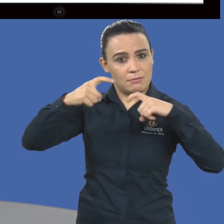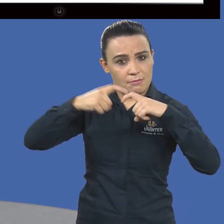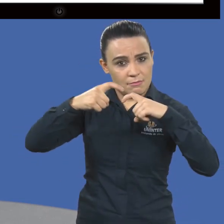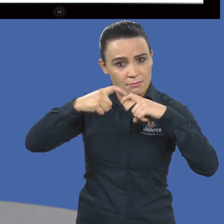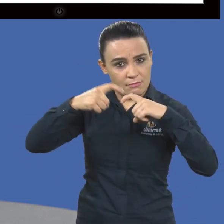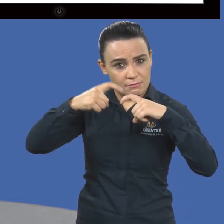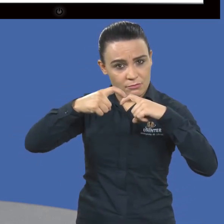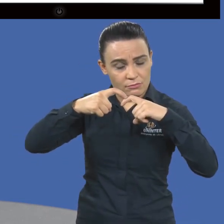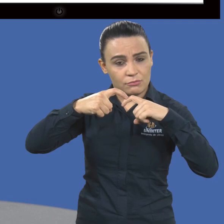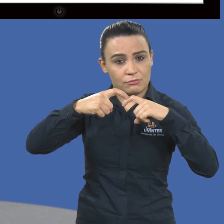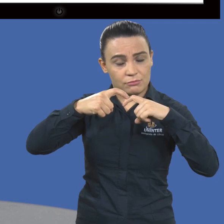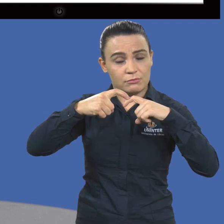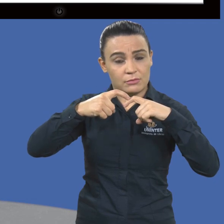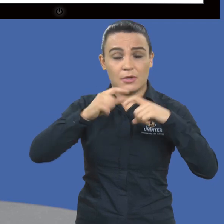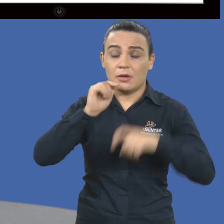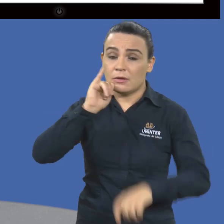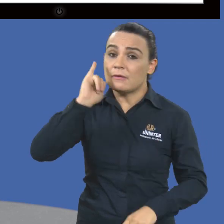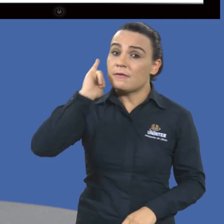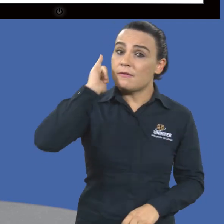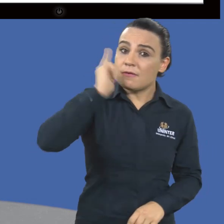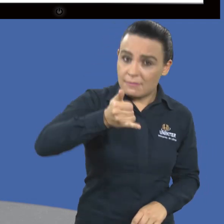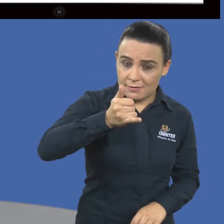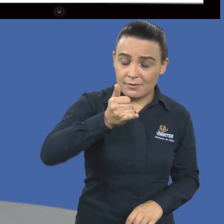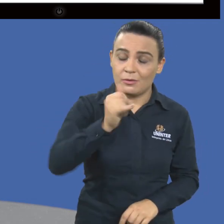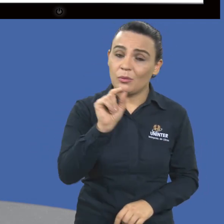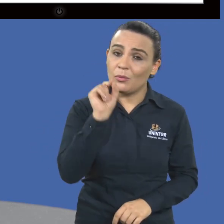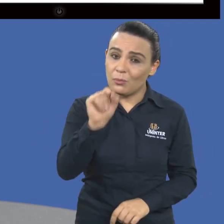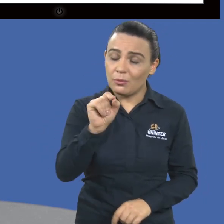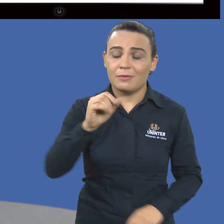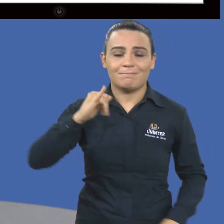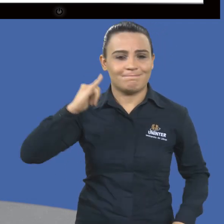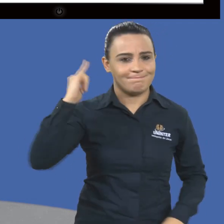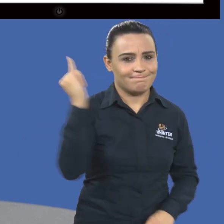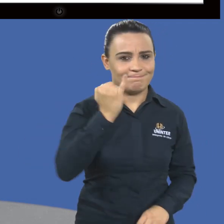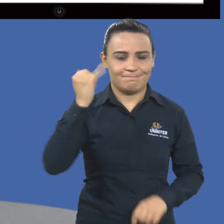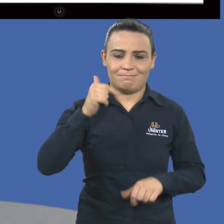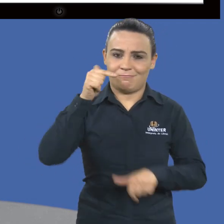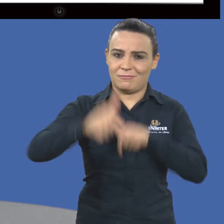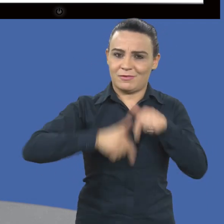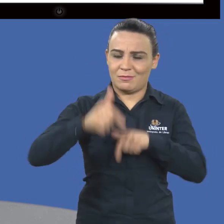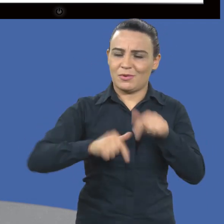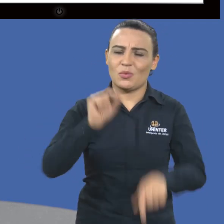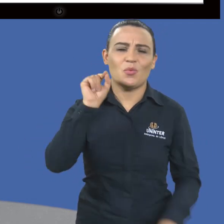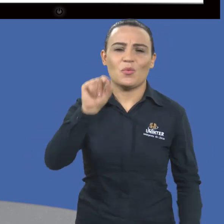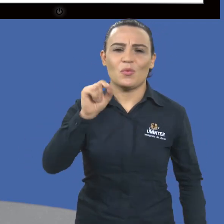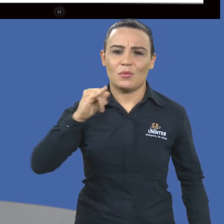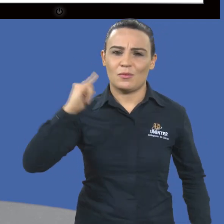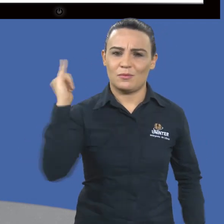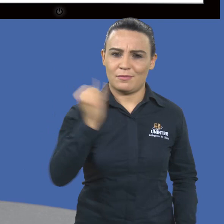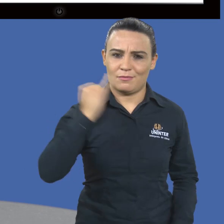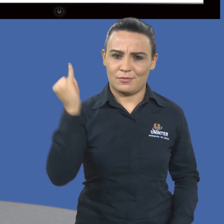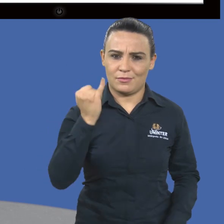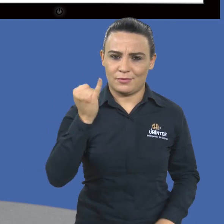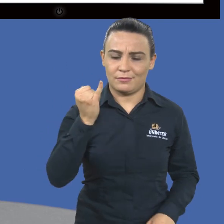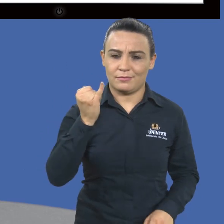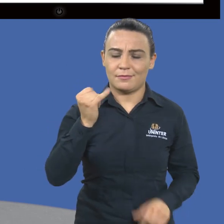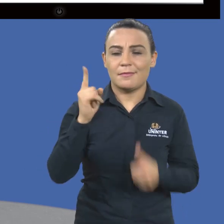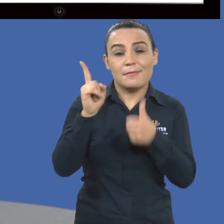como médico, gosto de enfatizar que o trabalho importante